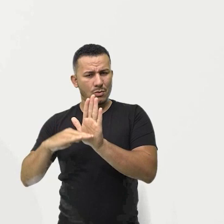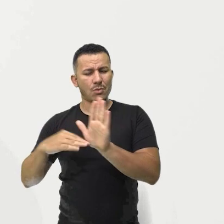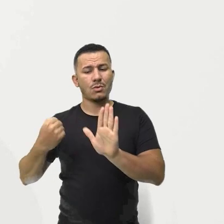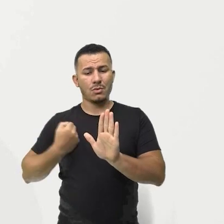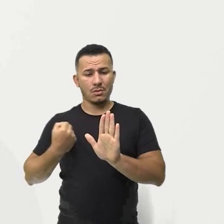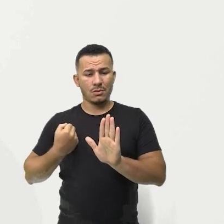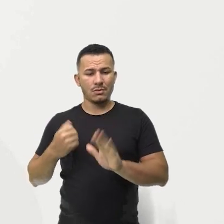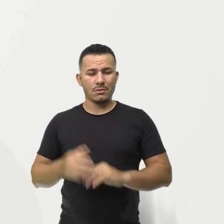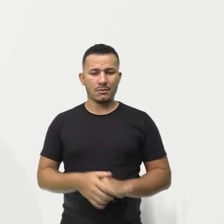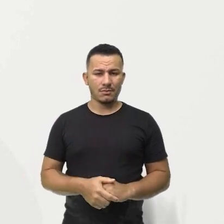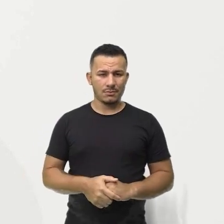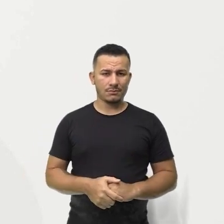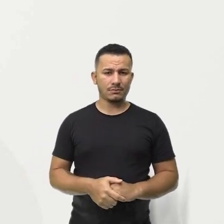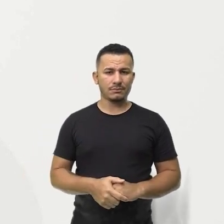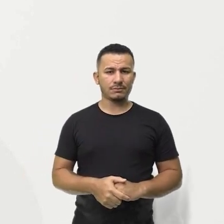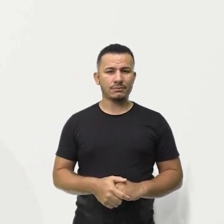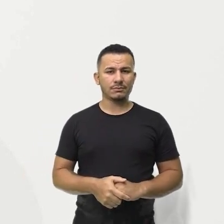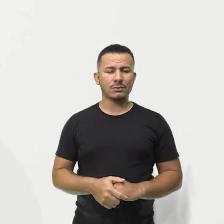nós devemos